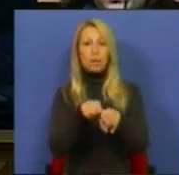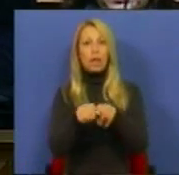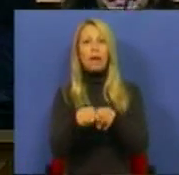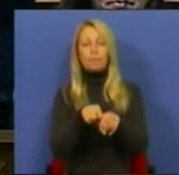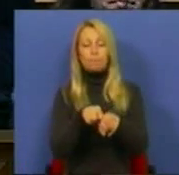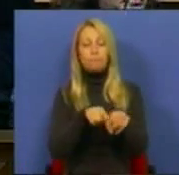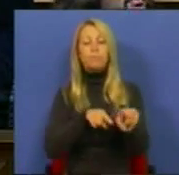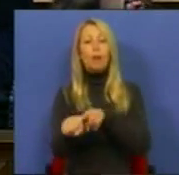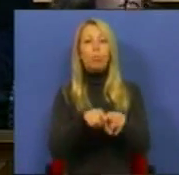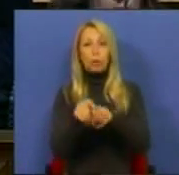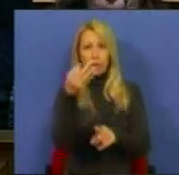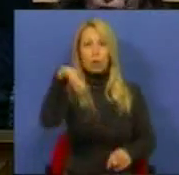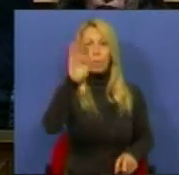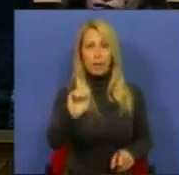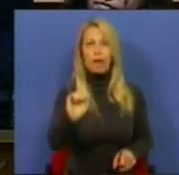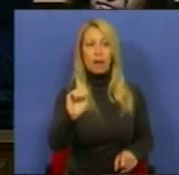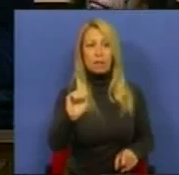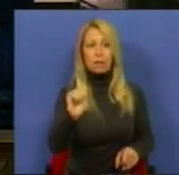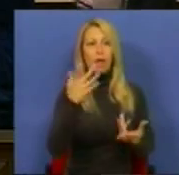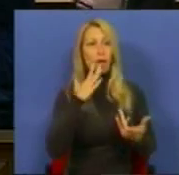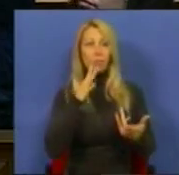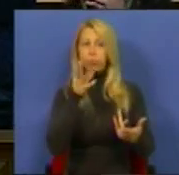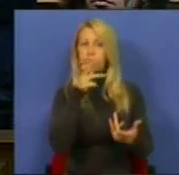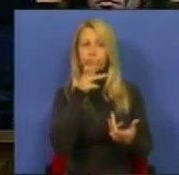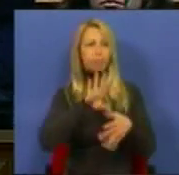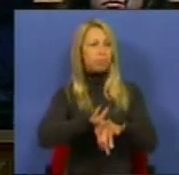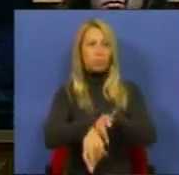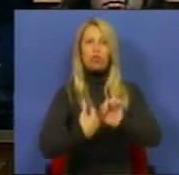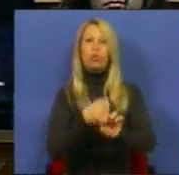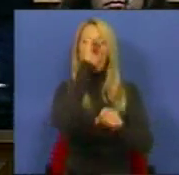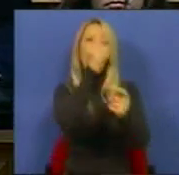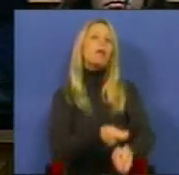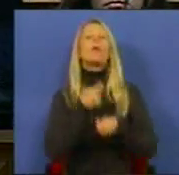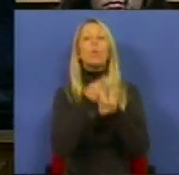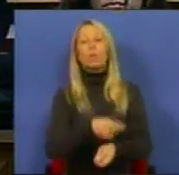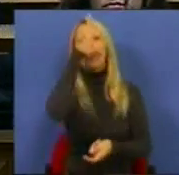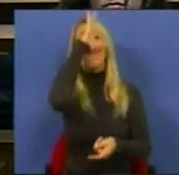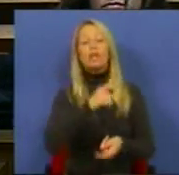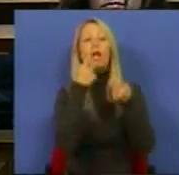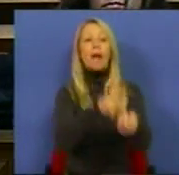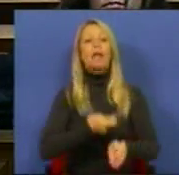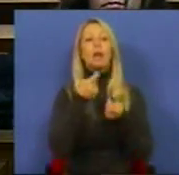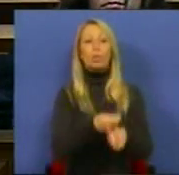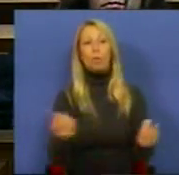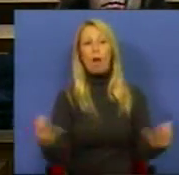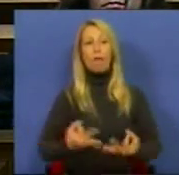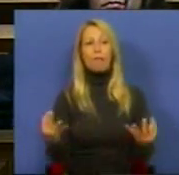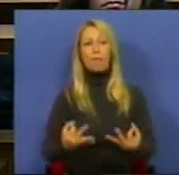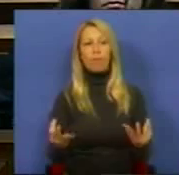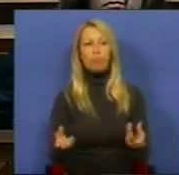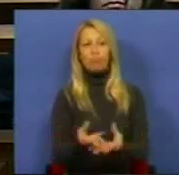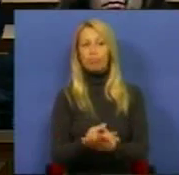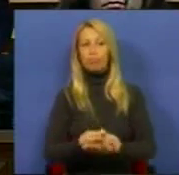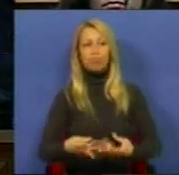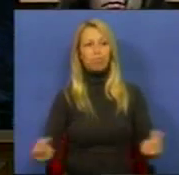As políticas do Partido Socialista foram desastrosas para a agricultura. O Ministério da Agricultura foi esvaziado de